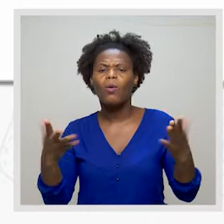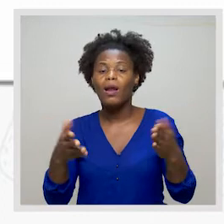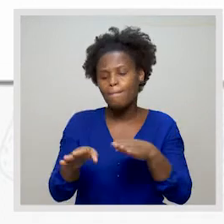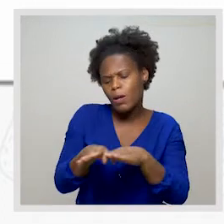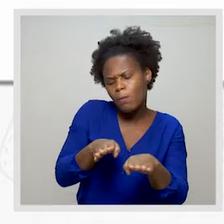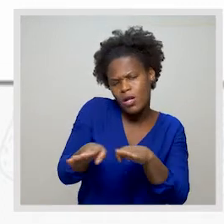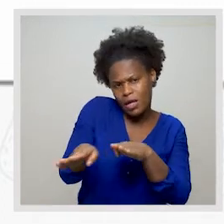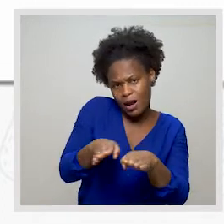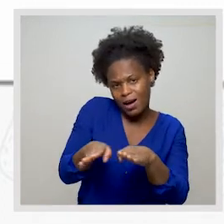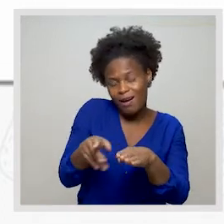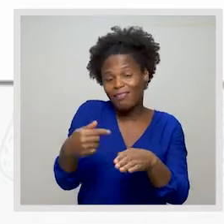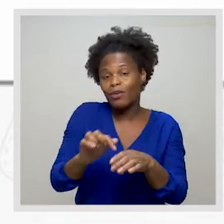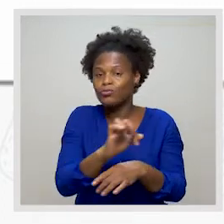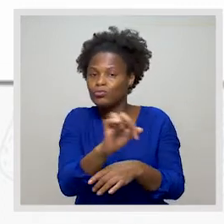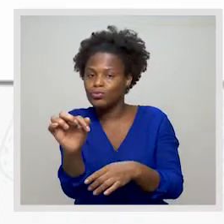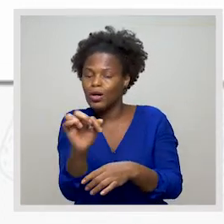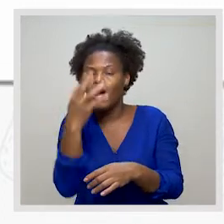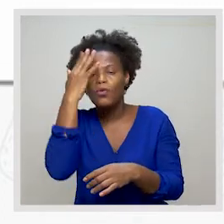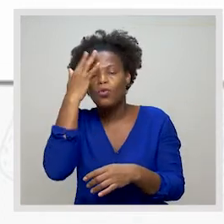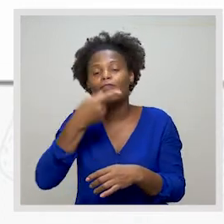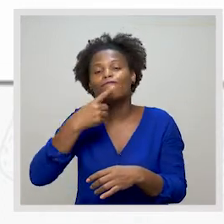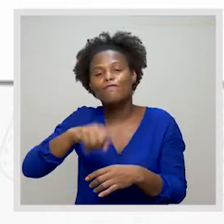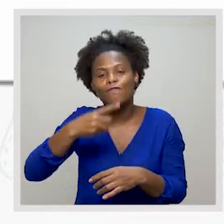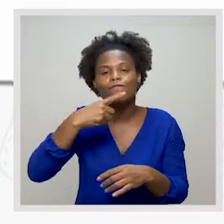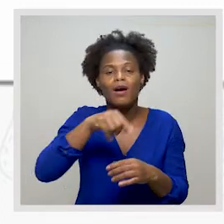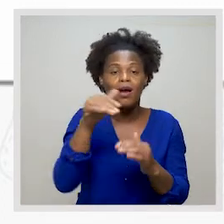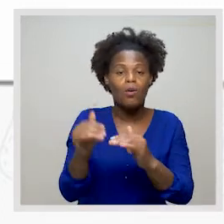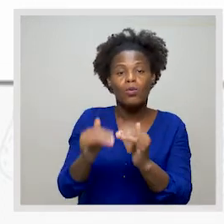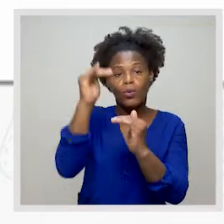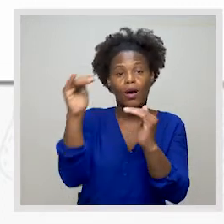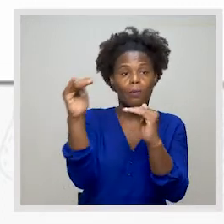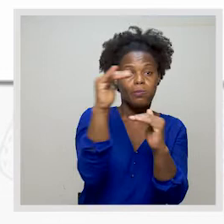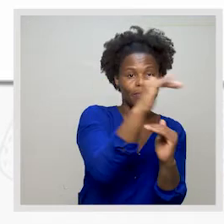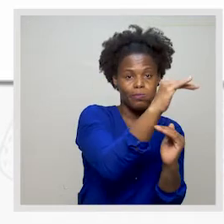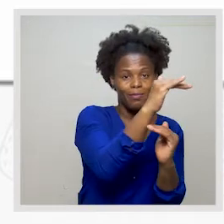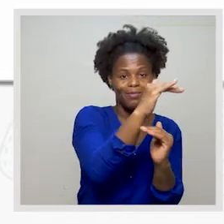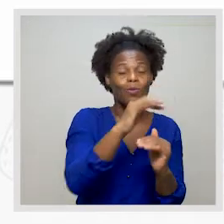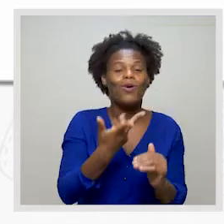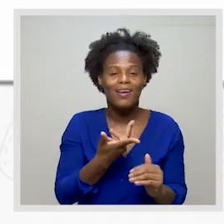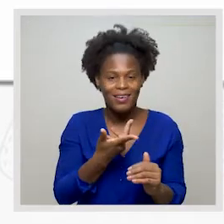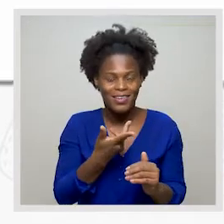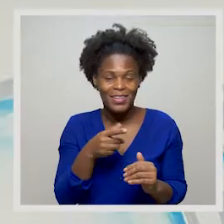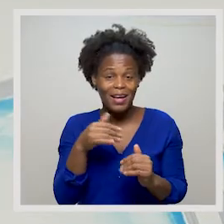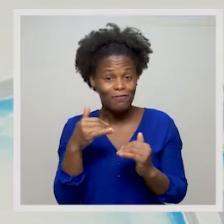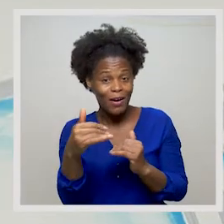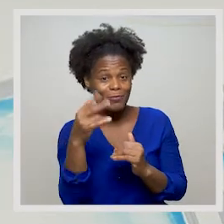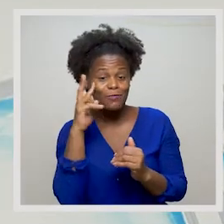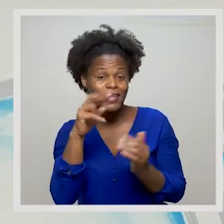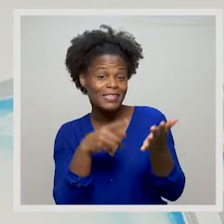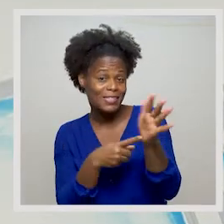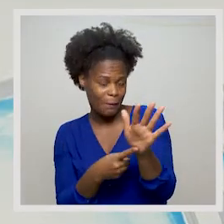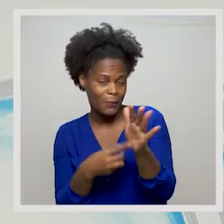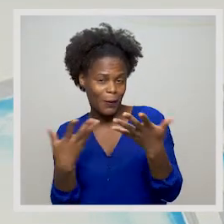é proporcional à sua frequência correspondente. Então, vamos ver no